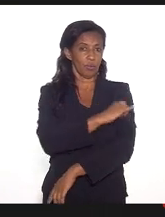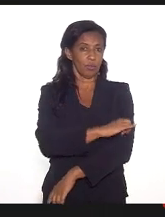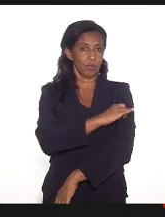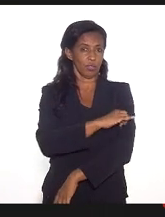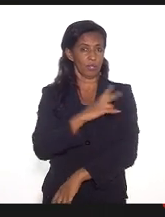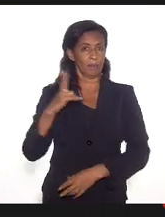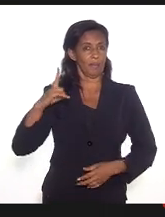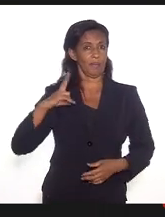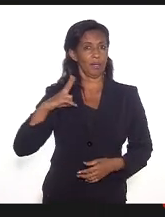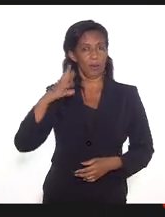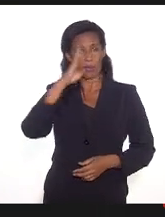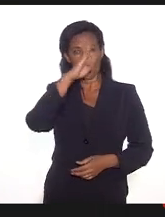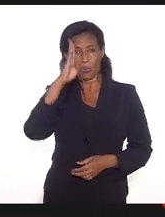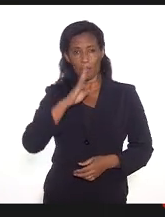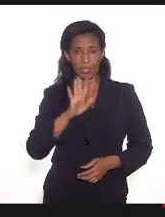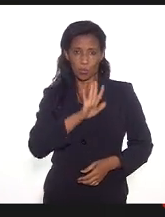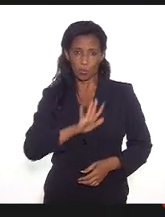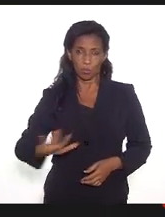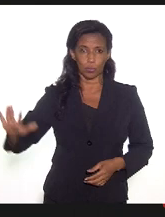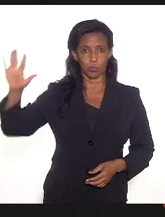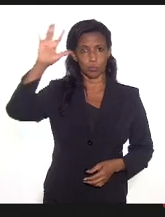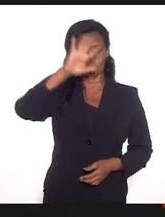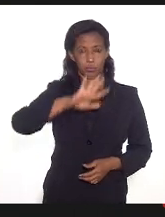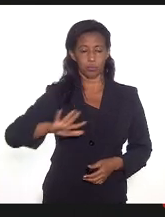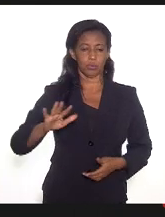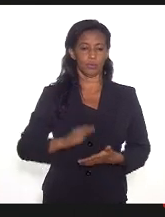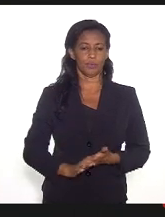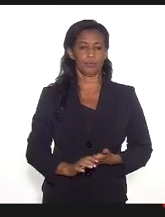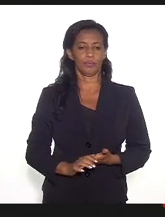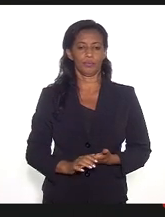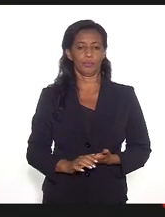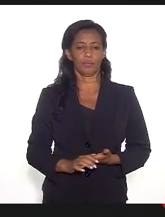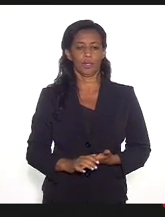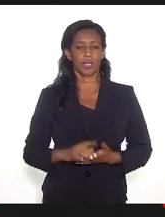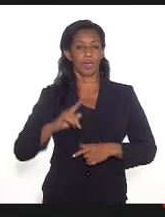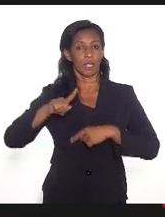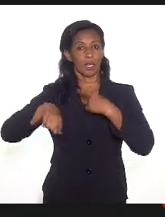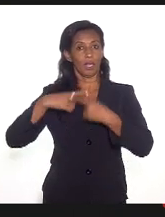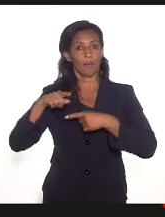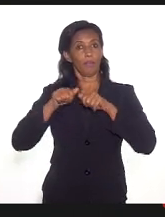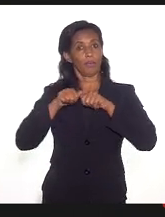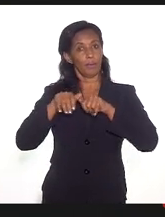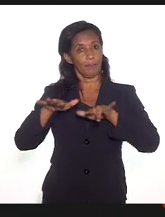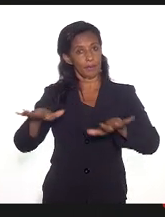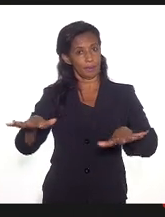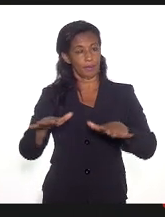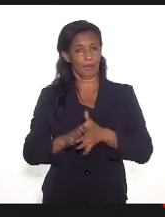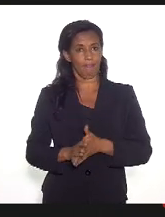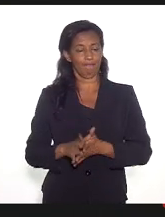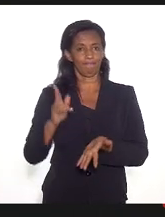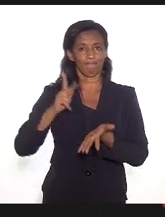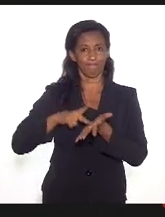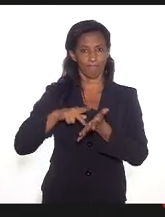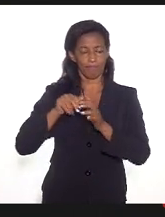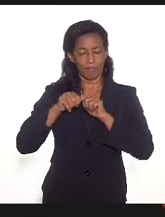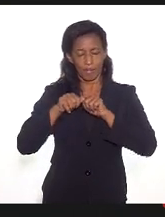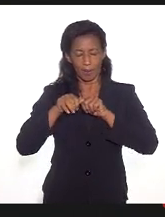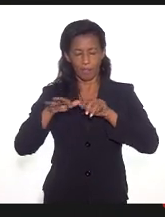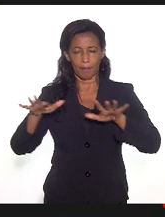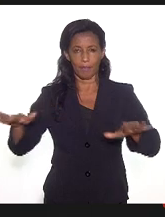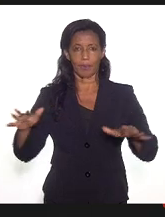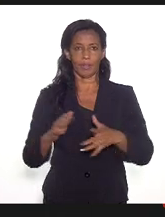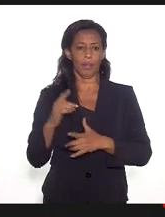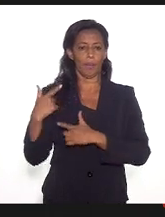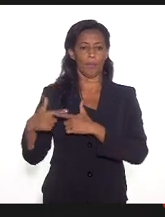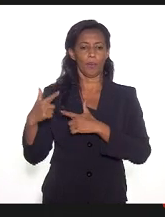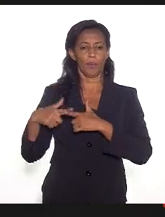em particular, e no Brasil como um todo, na recuperação pós-pandemia. Na verdade, a pandemia agudizou